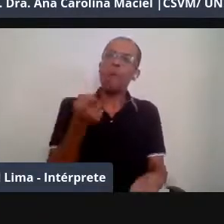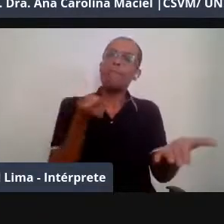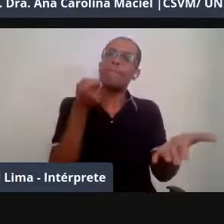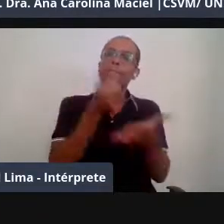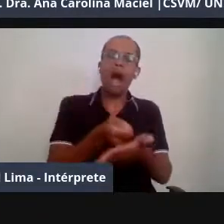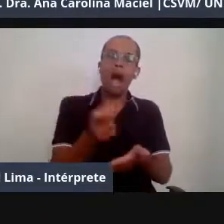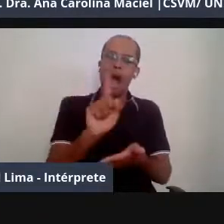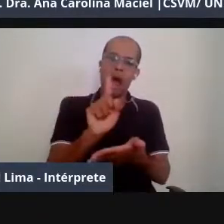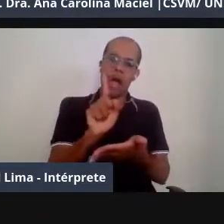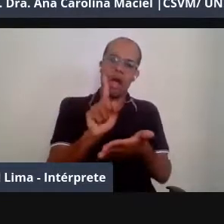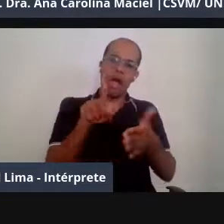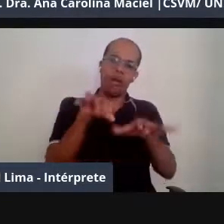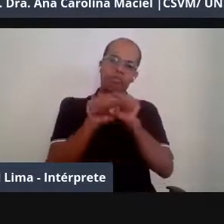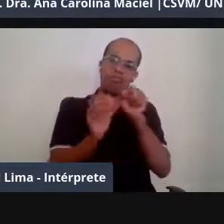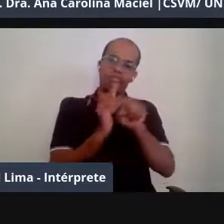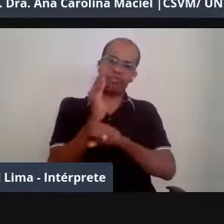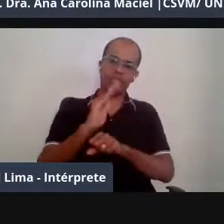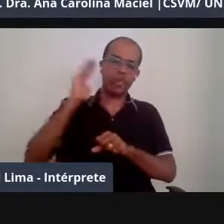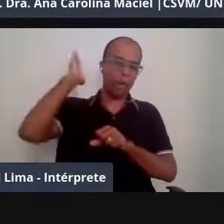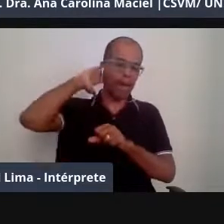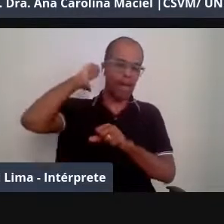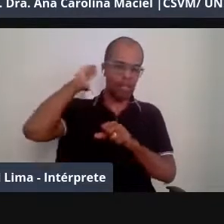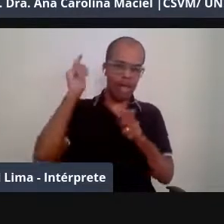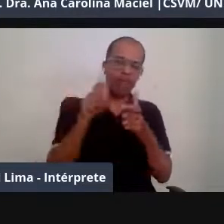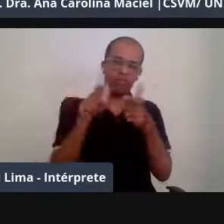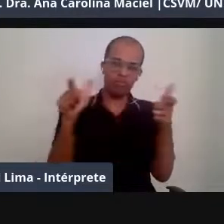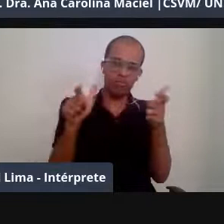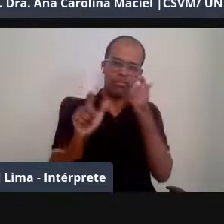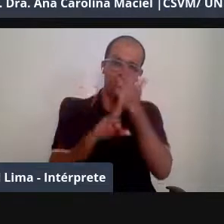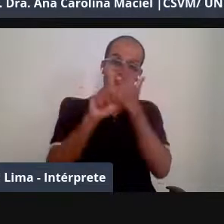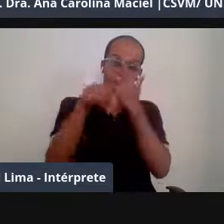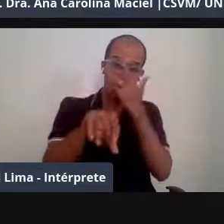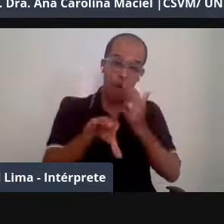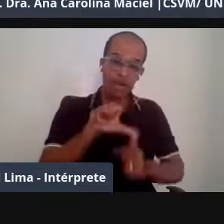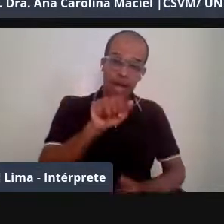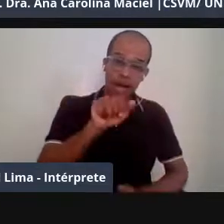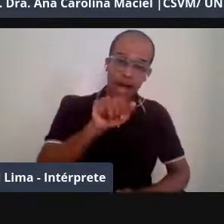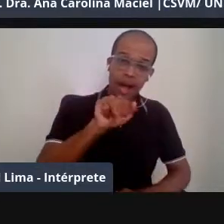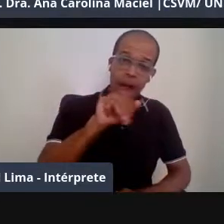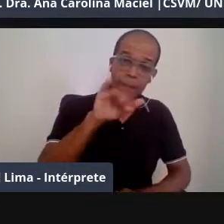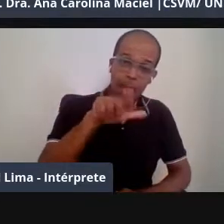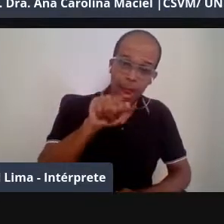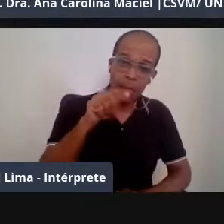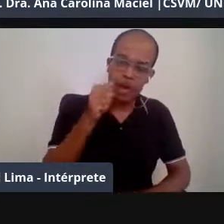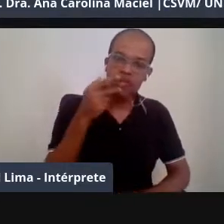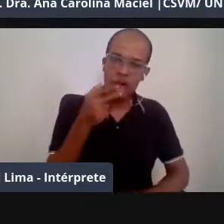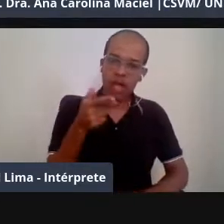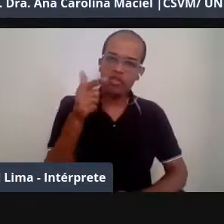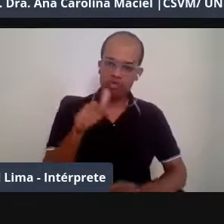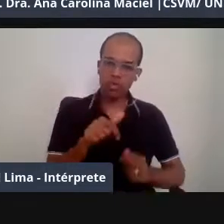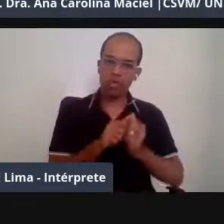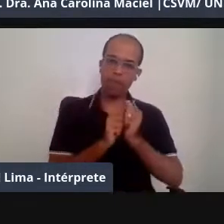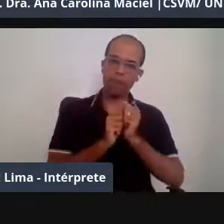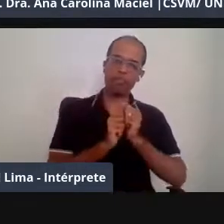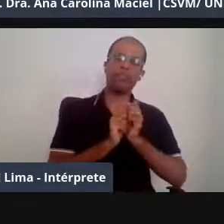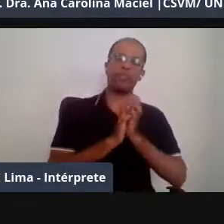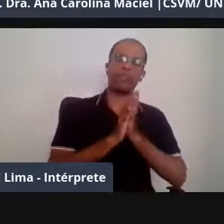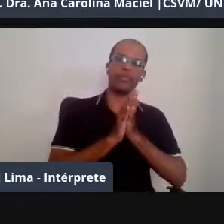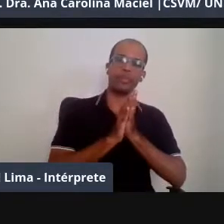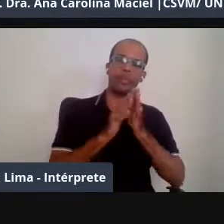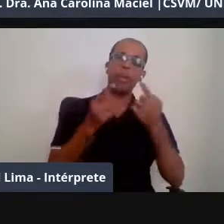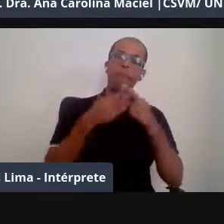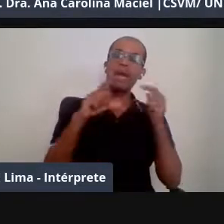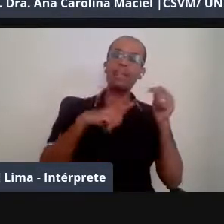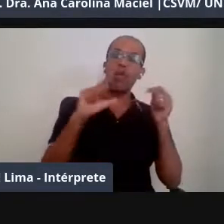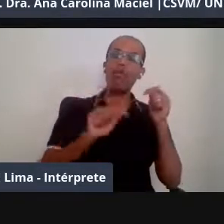para refugiados. No Paraná, isso foi ampliado, e aí Camila pode me corrigir se eu estiver errada, para solicitantes de refúgio, mas a gente tem uma